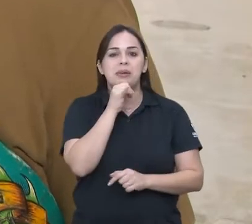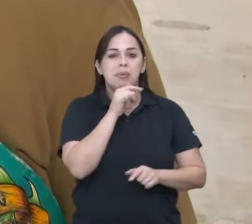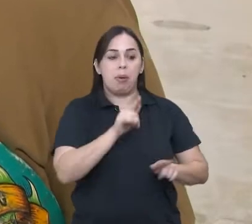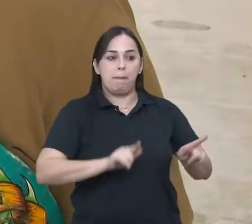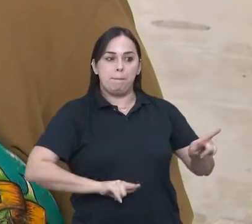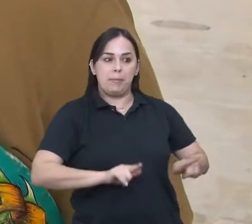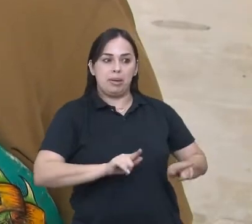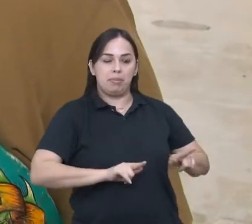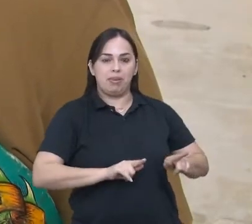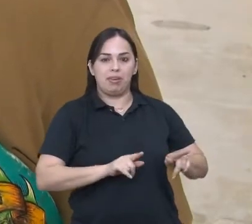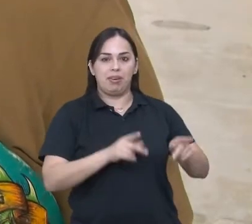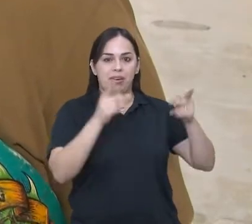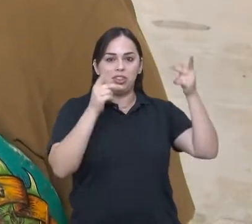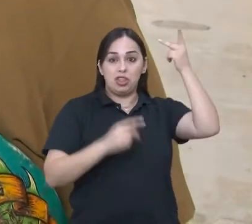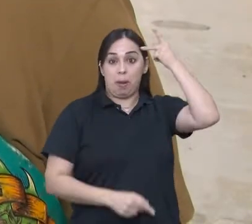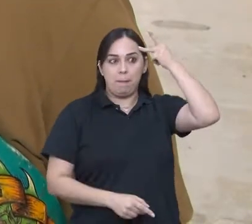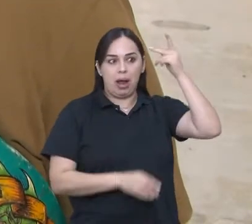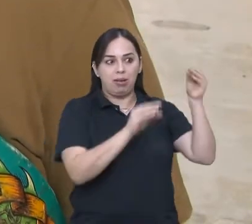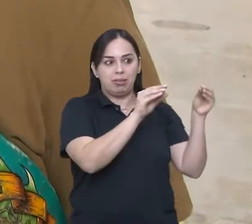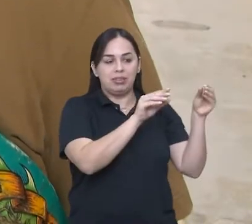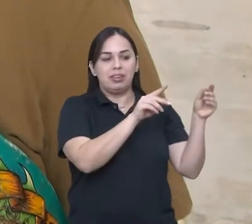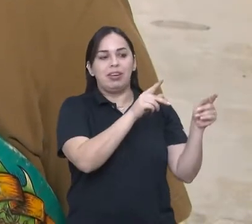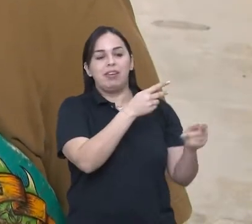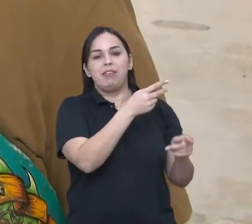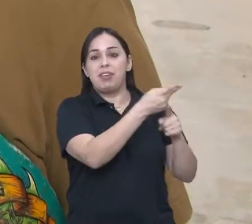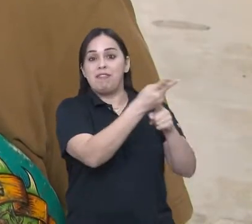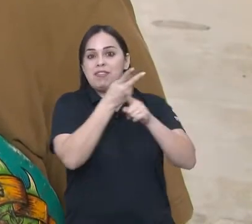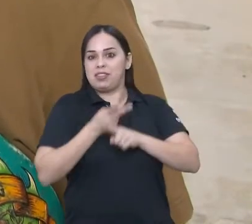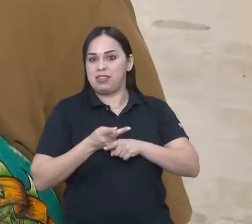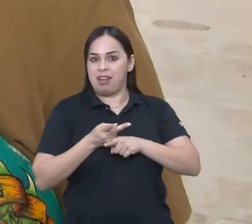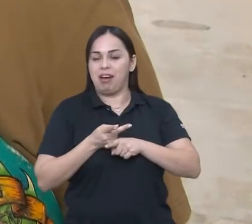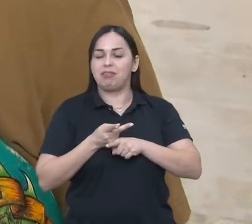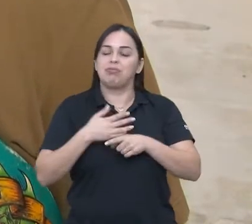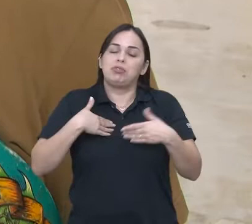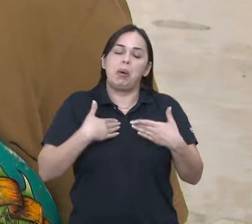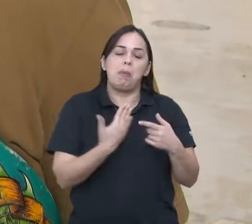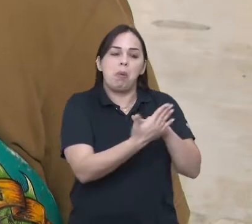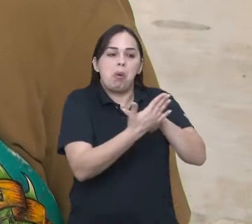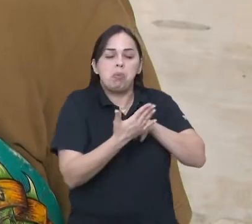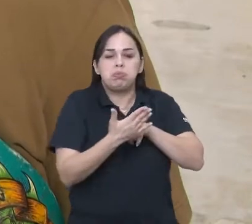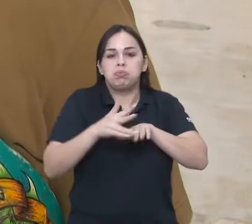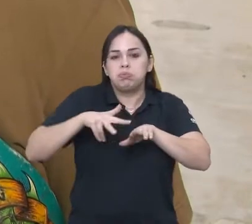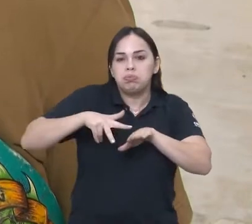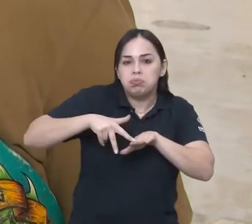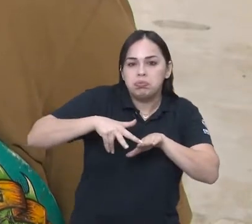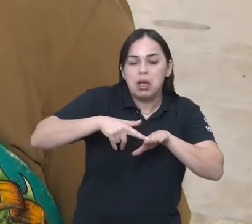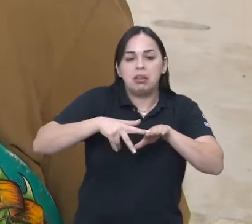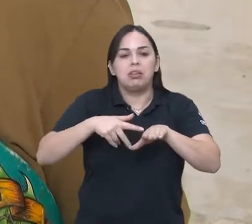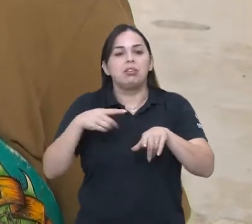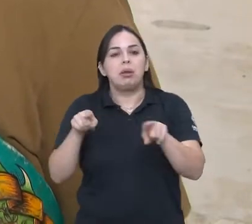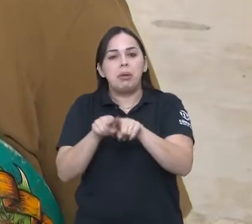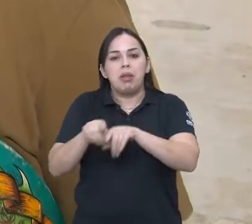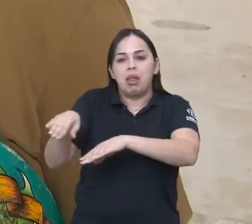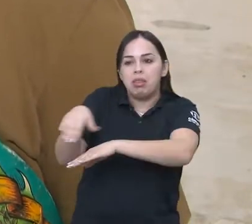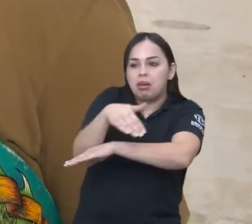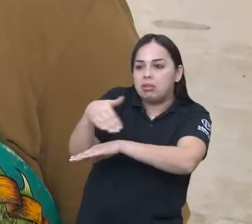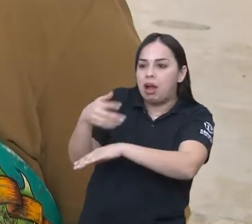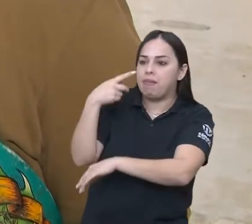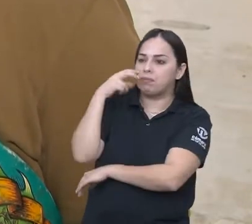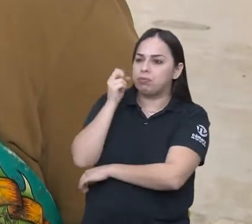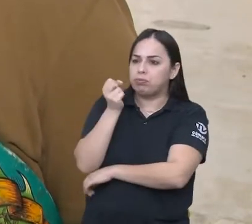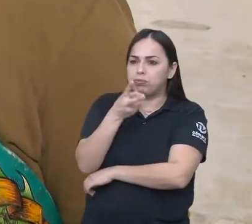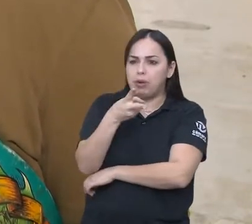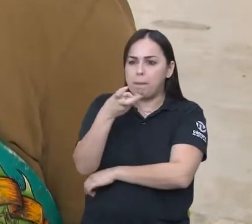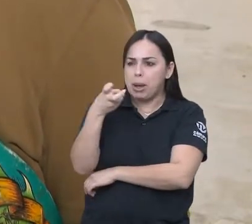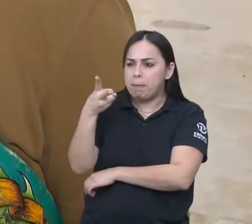vir de São Paulo com esse esporte e tal. E na rua lá a gente começou a ver outros moleques de